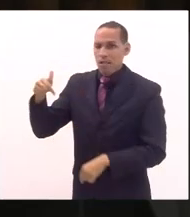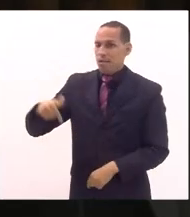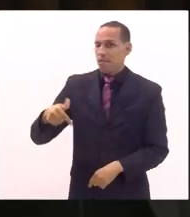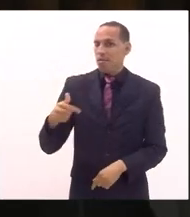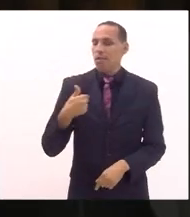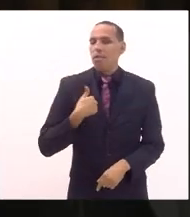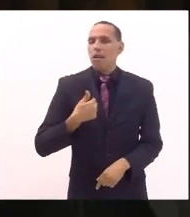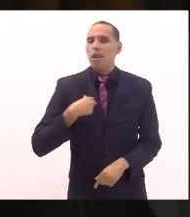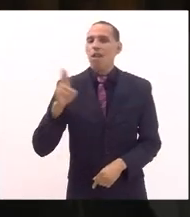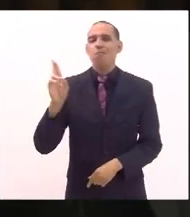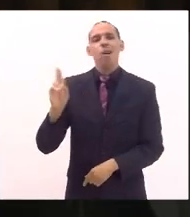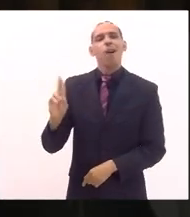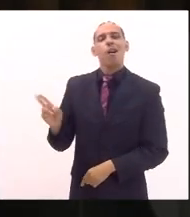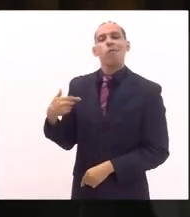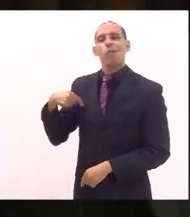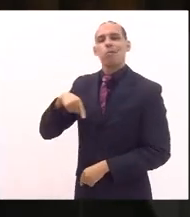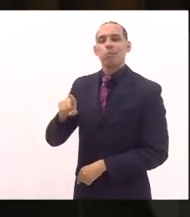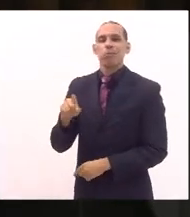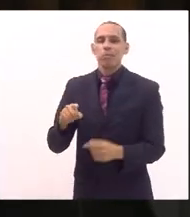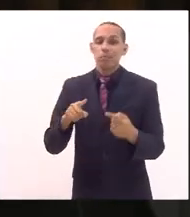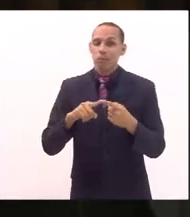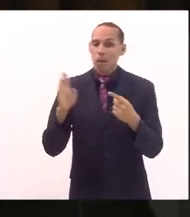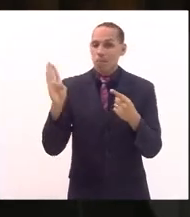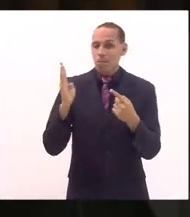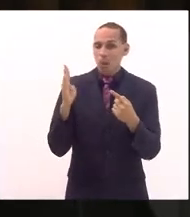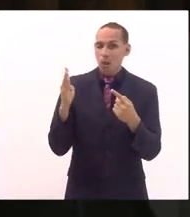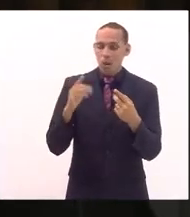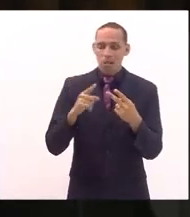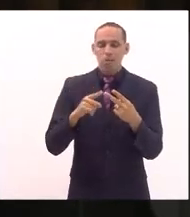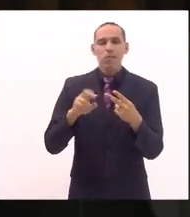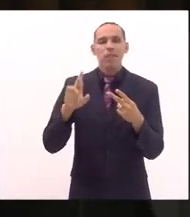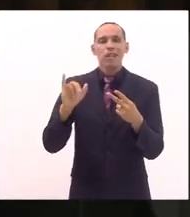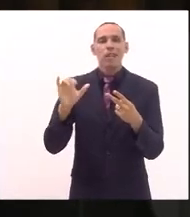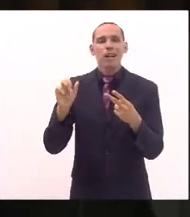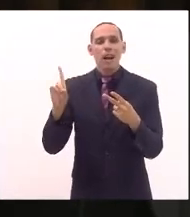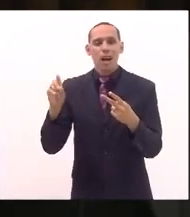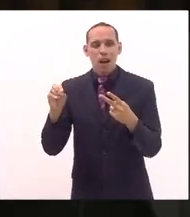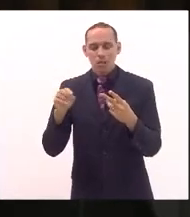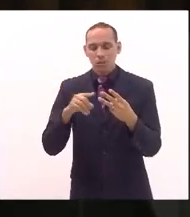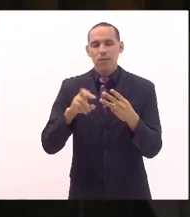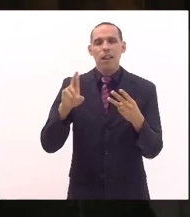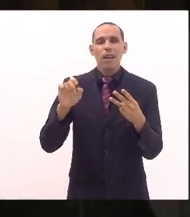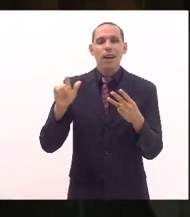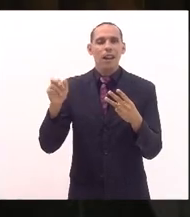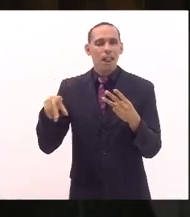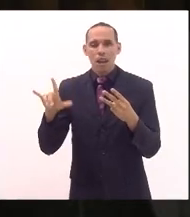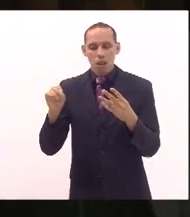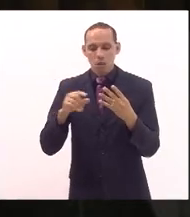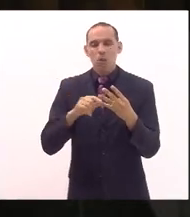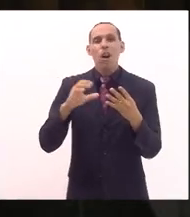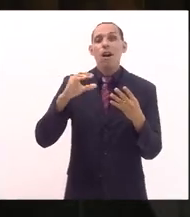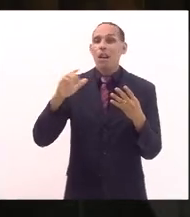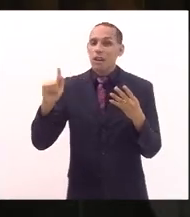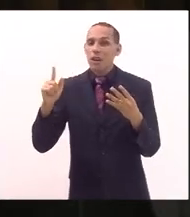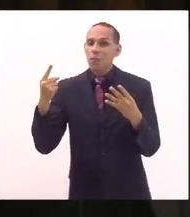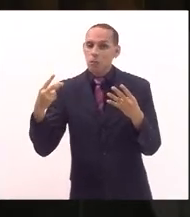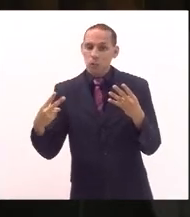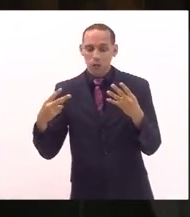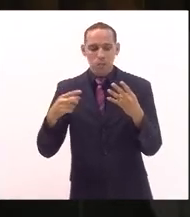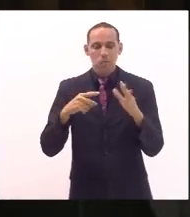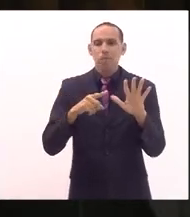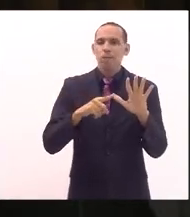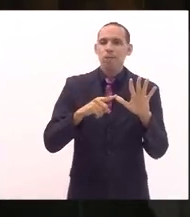vou nomeá-las Botafogo Ricardo de Albuquerque Realengo Campo Grande um Campo Grande